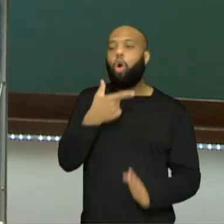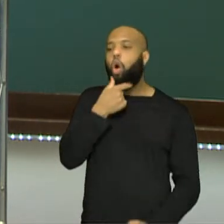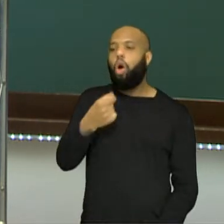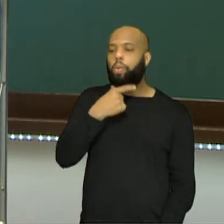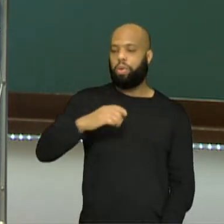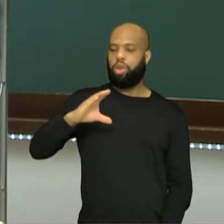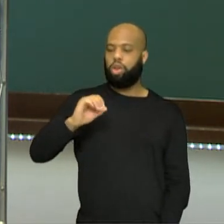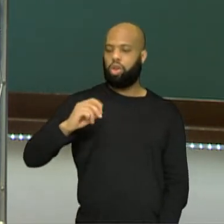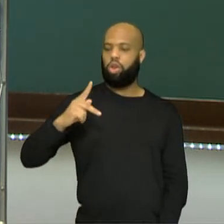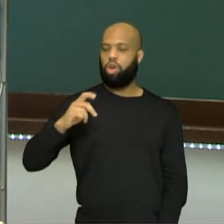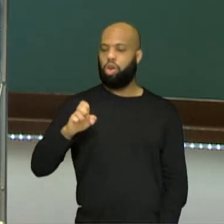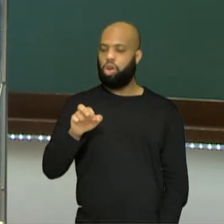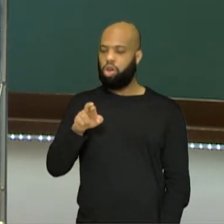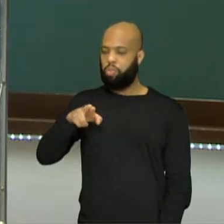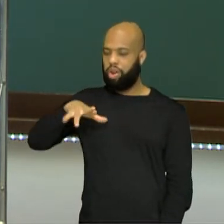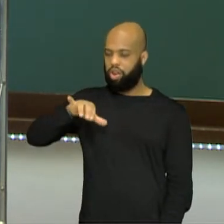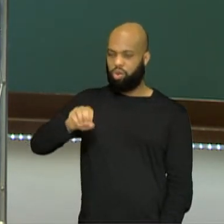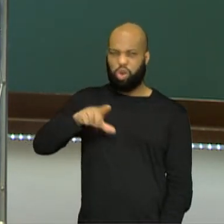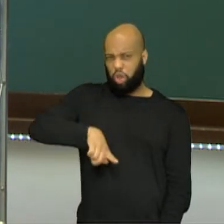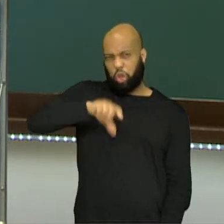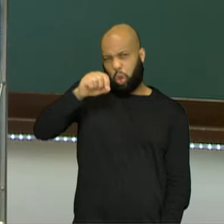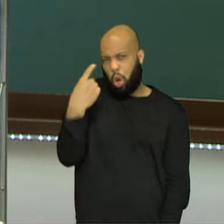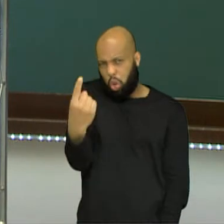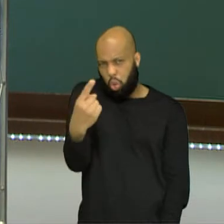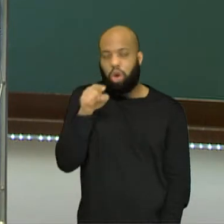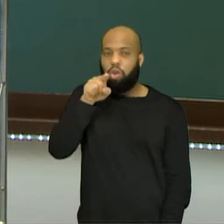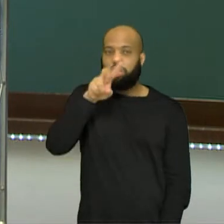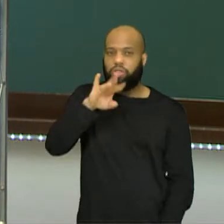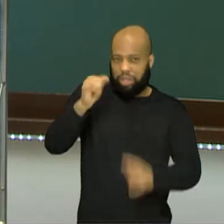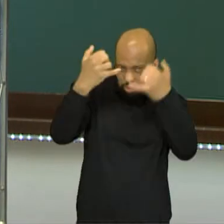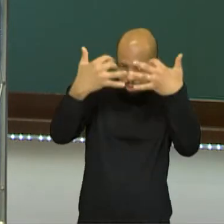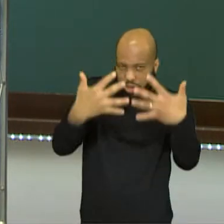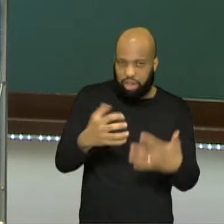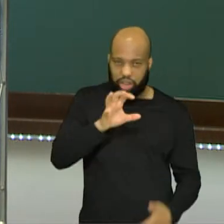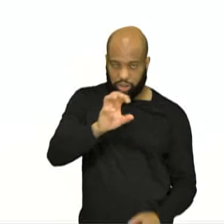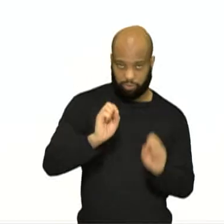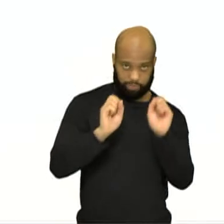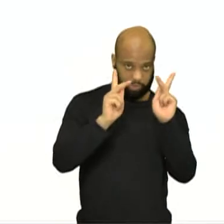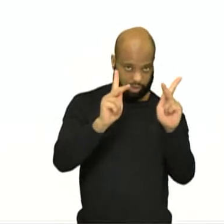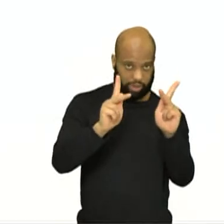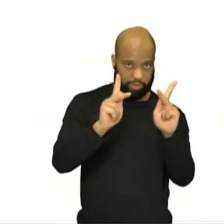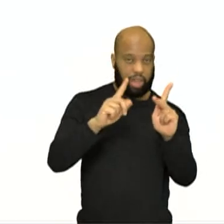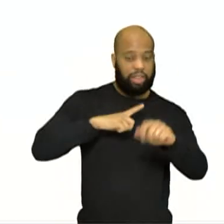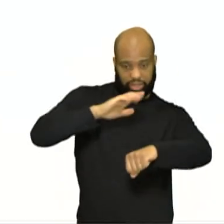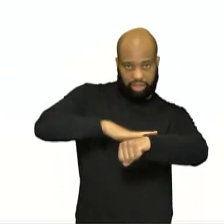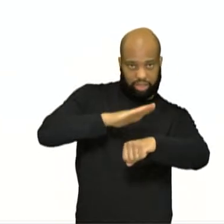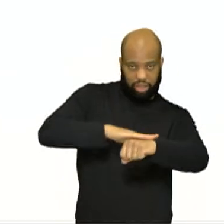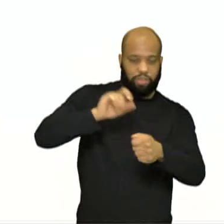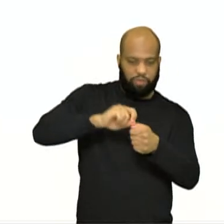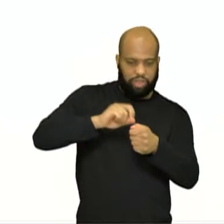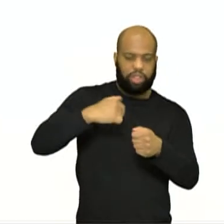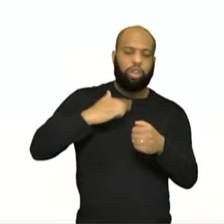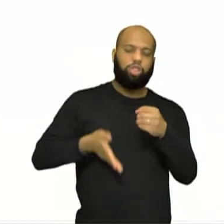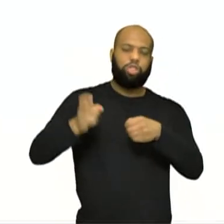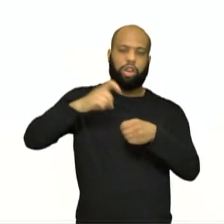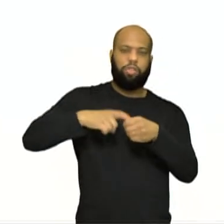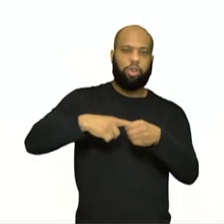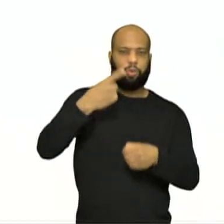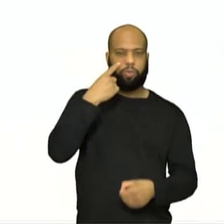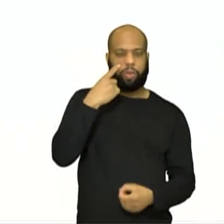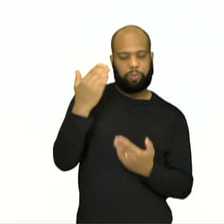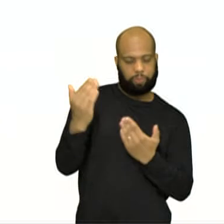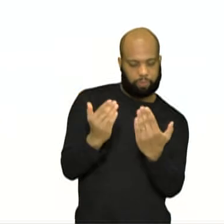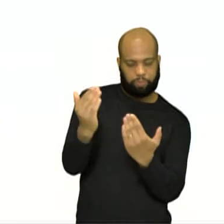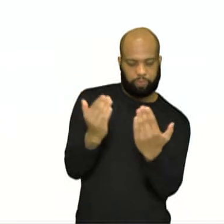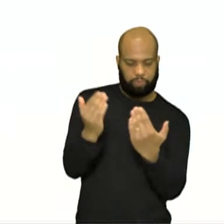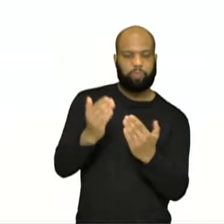lá, escolhe um desses princípios que nós falamos e tenta descrever um pouquinho o que acontece com ele, tá bom? Faz a tua resposta aí que daqui a pouco eu mostro